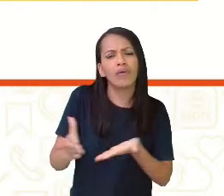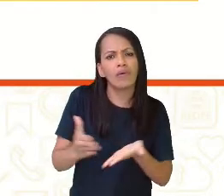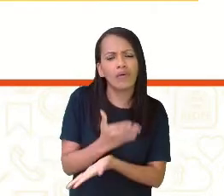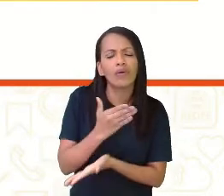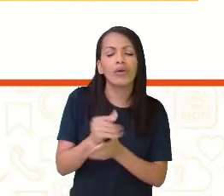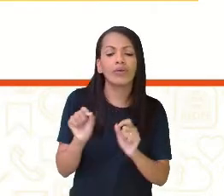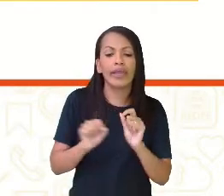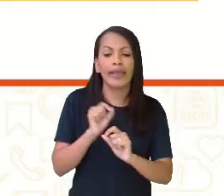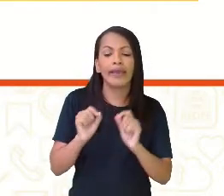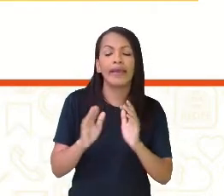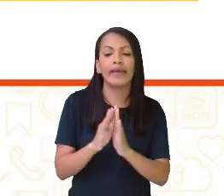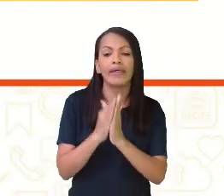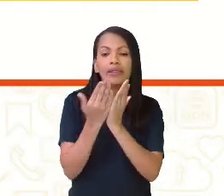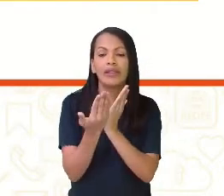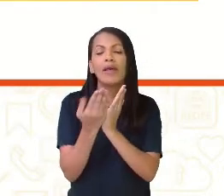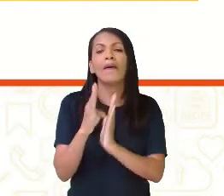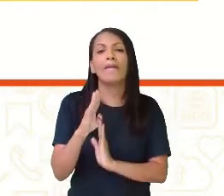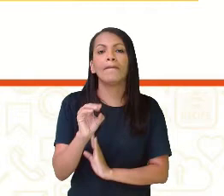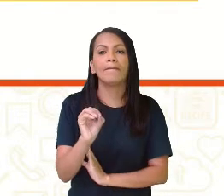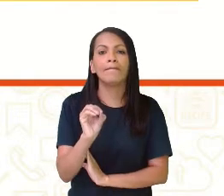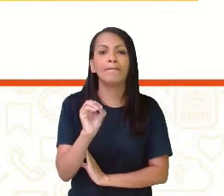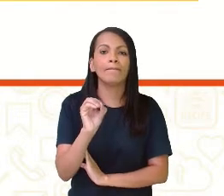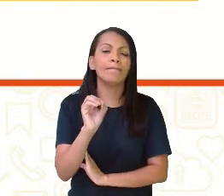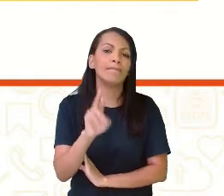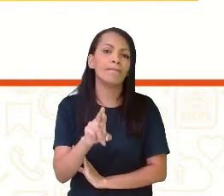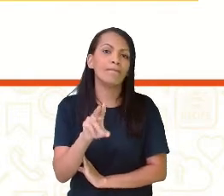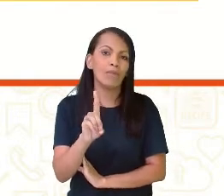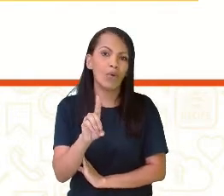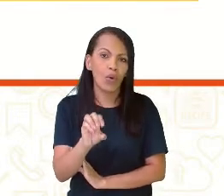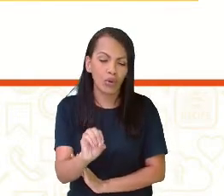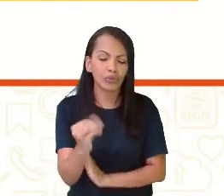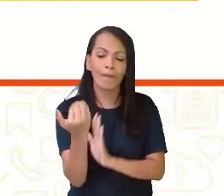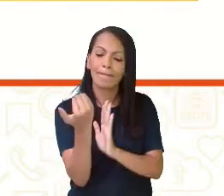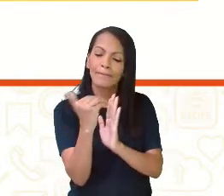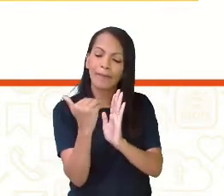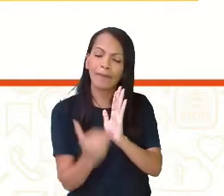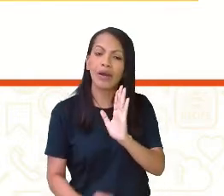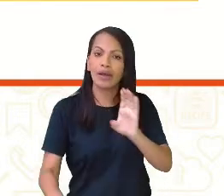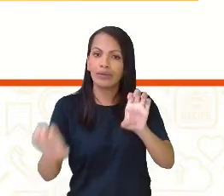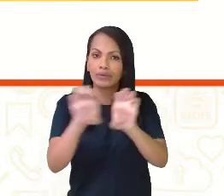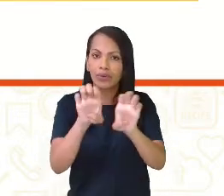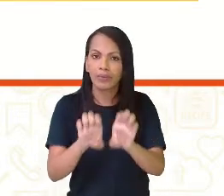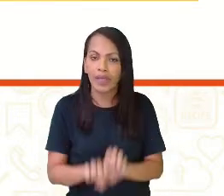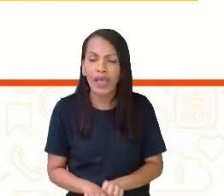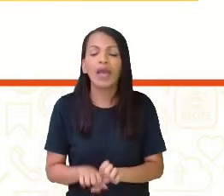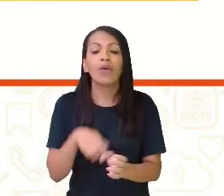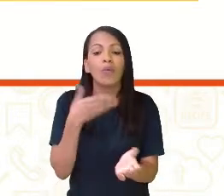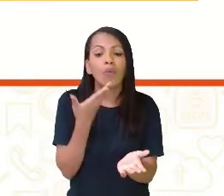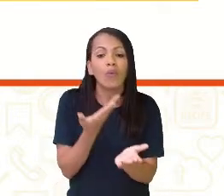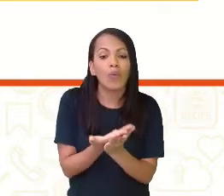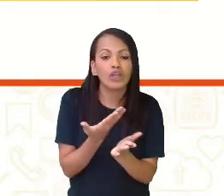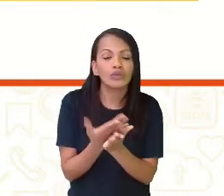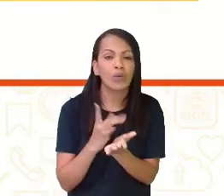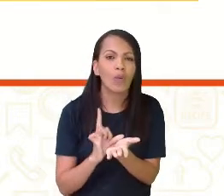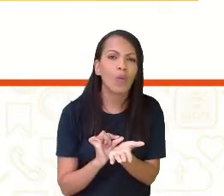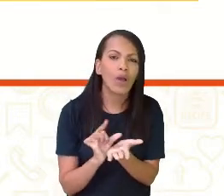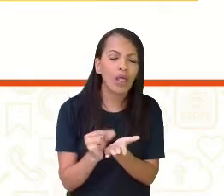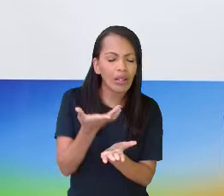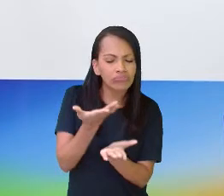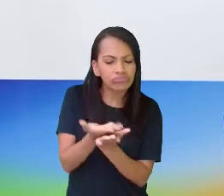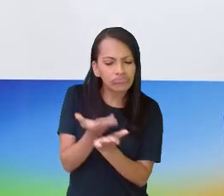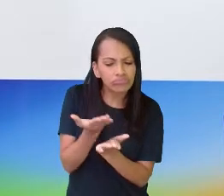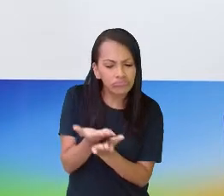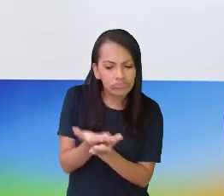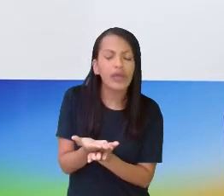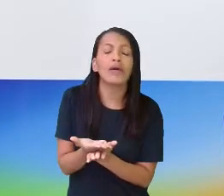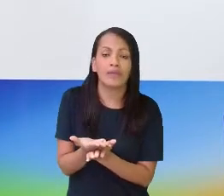de bordo, né? Que vão estruturar de verdade o nosso estudo de caso, né? Que a gente possa construir